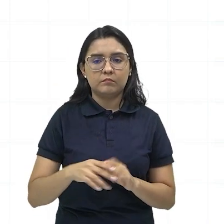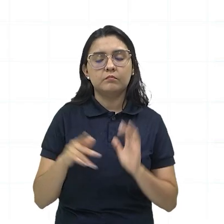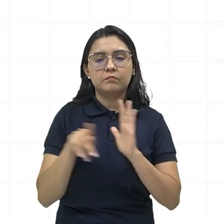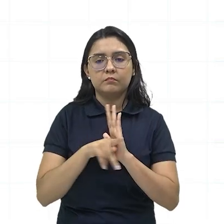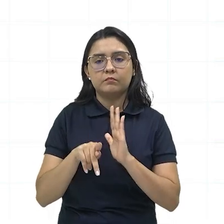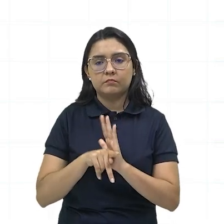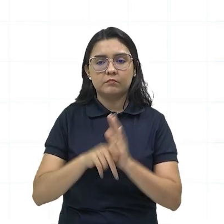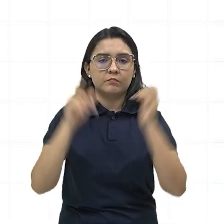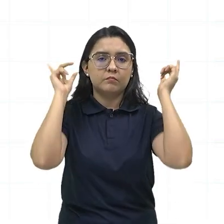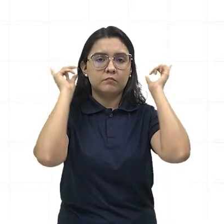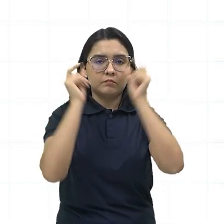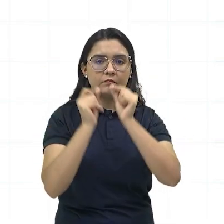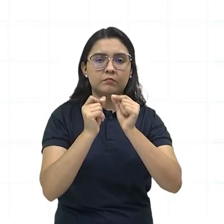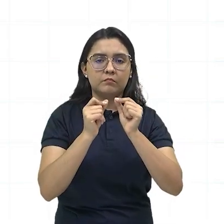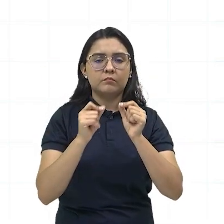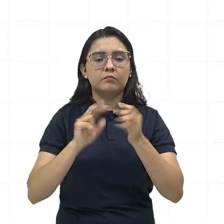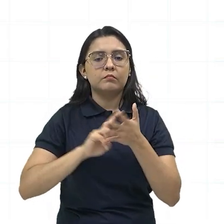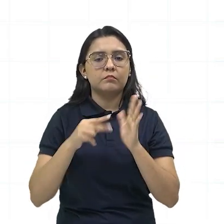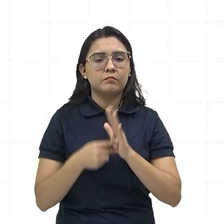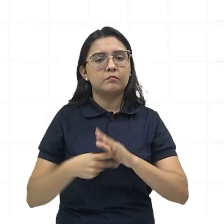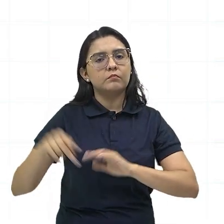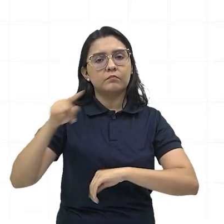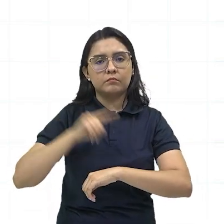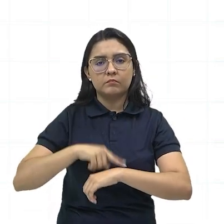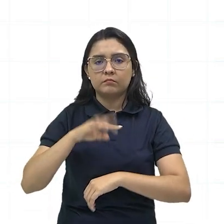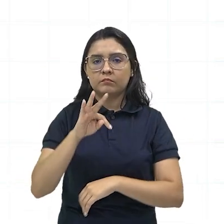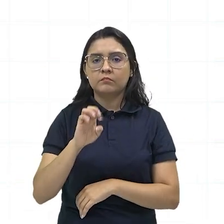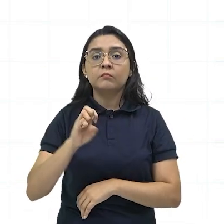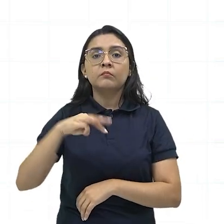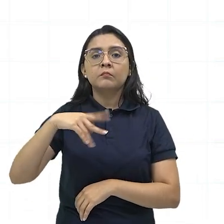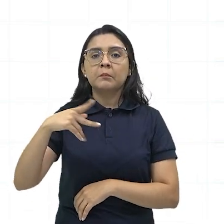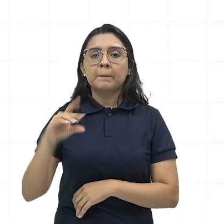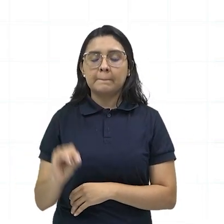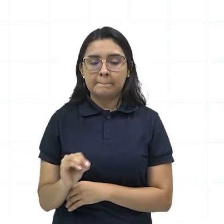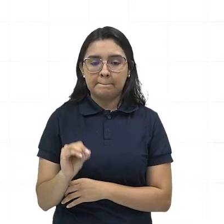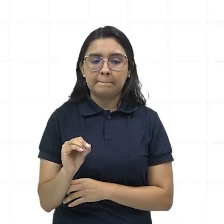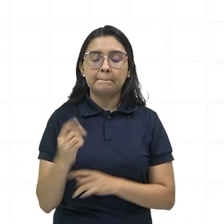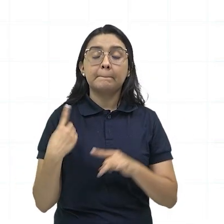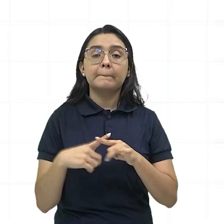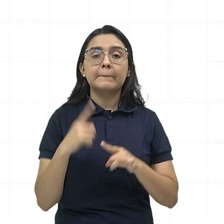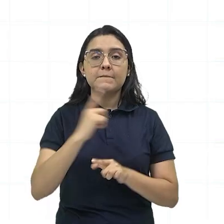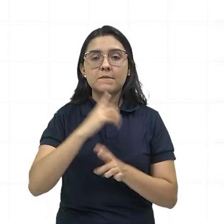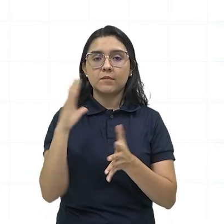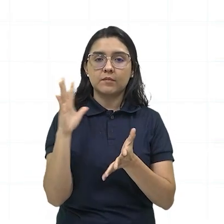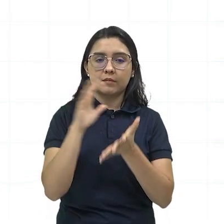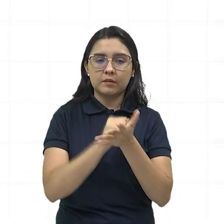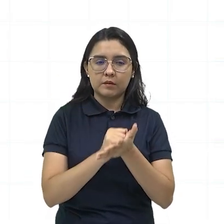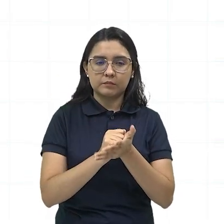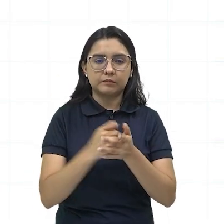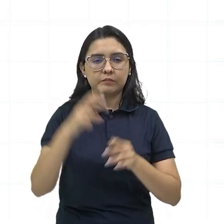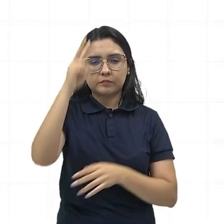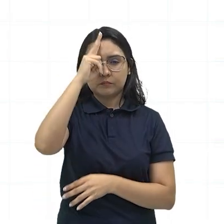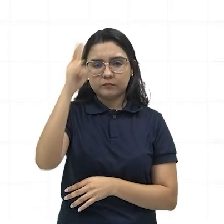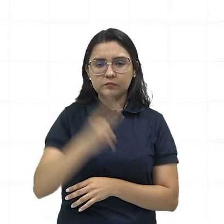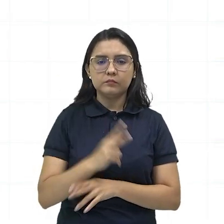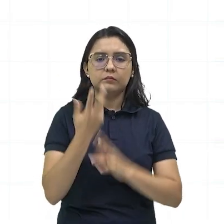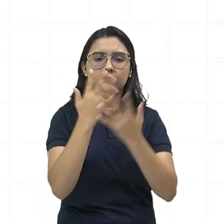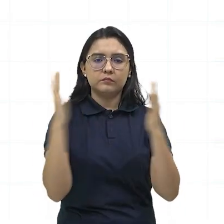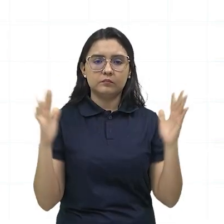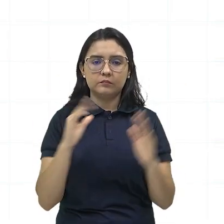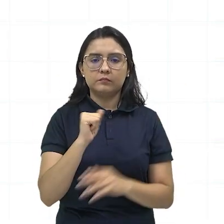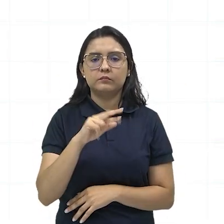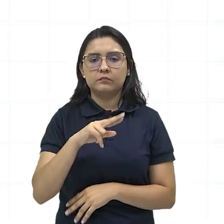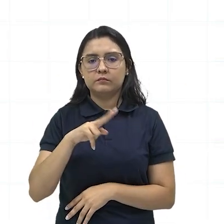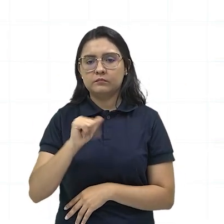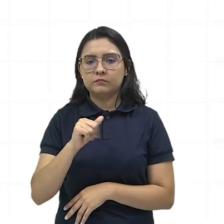quer dizer tempo. O tempo guardou porque existe o registro. São histórias da mata, Carvajal